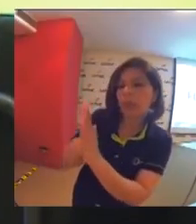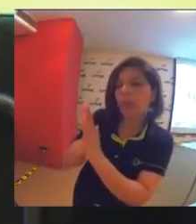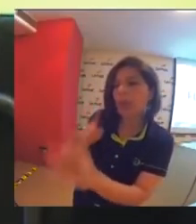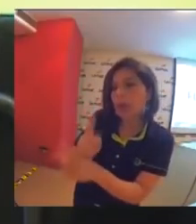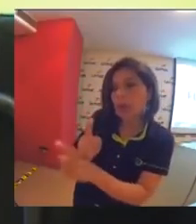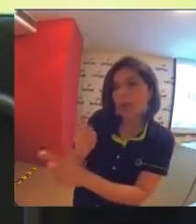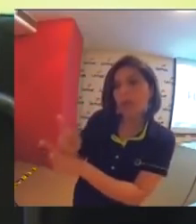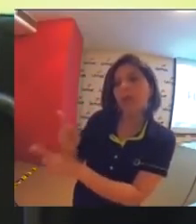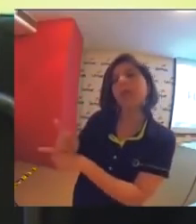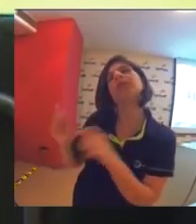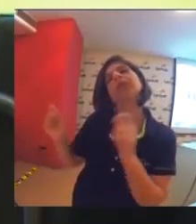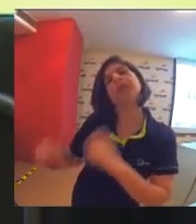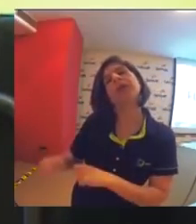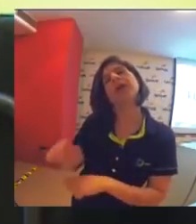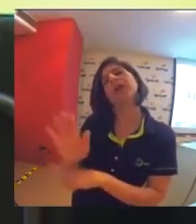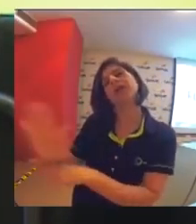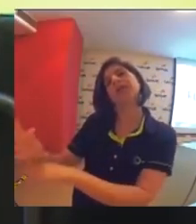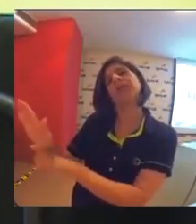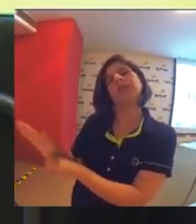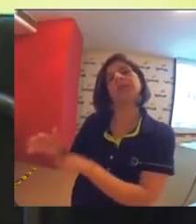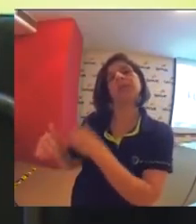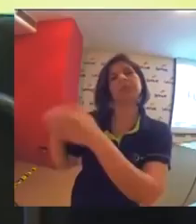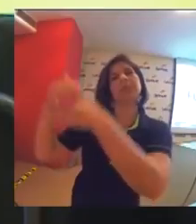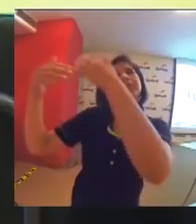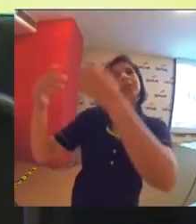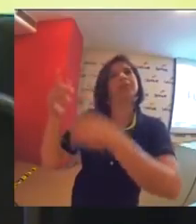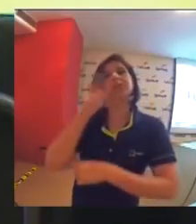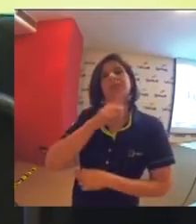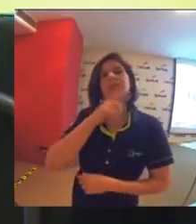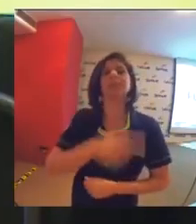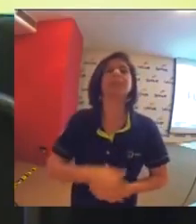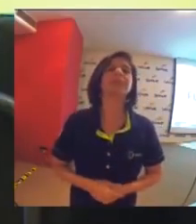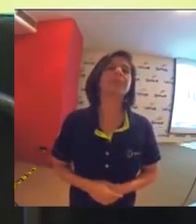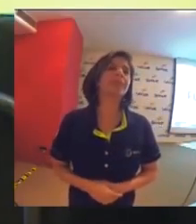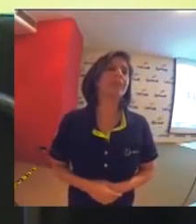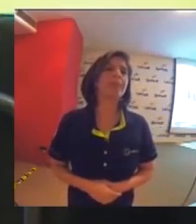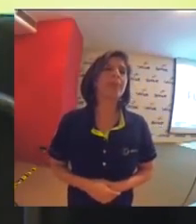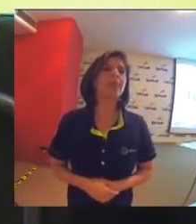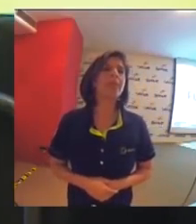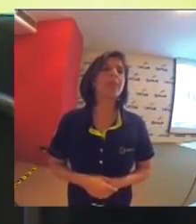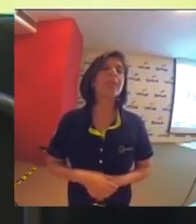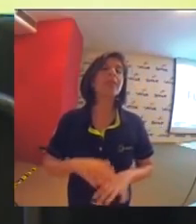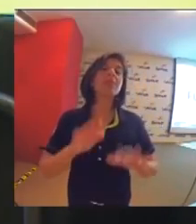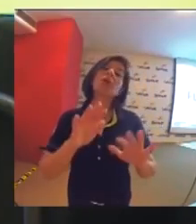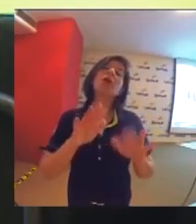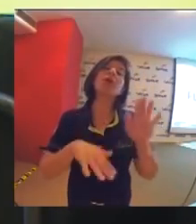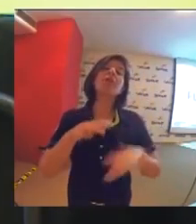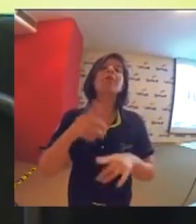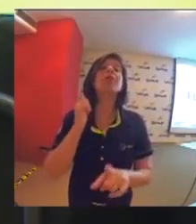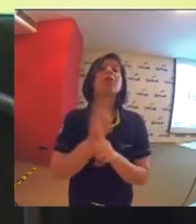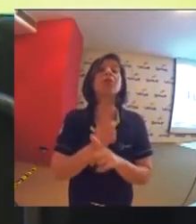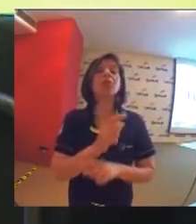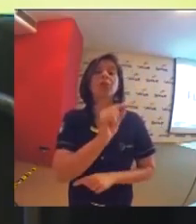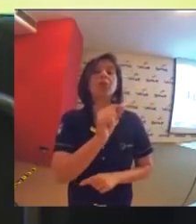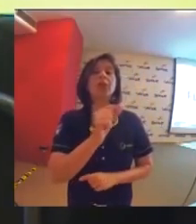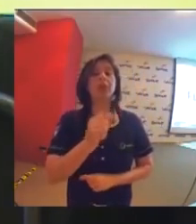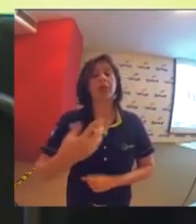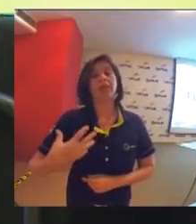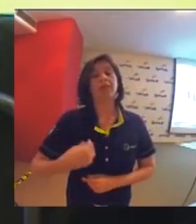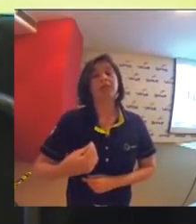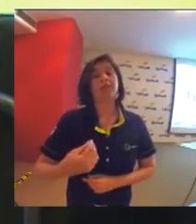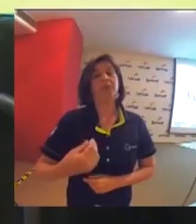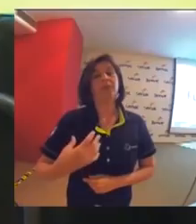anos atrás, jogado fora das escolas. Qual era o problema? Filho mais